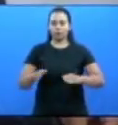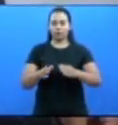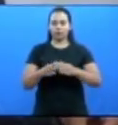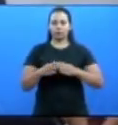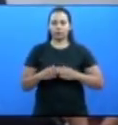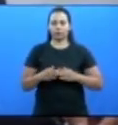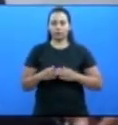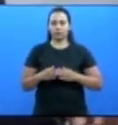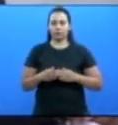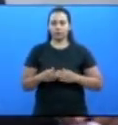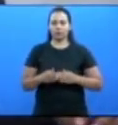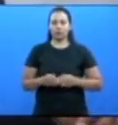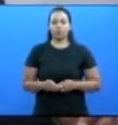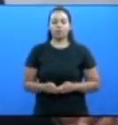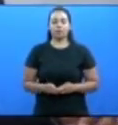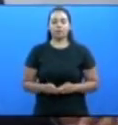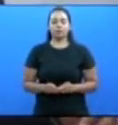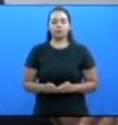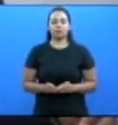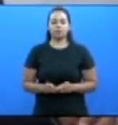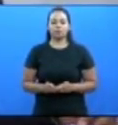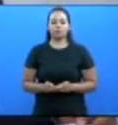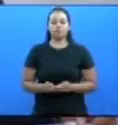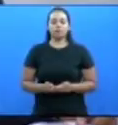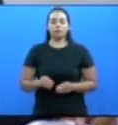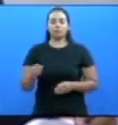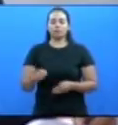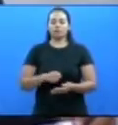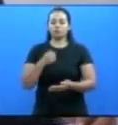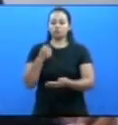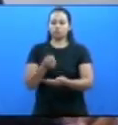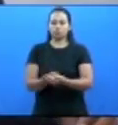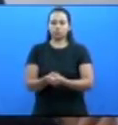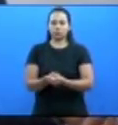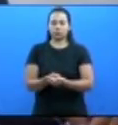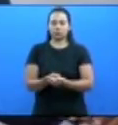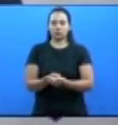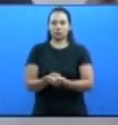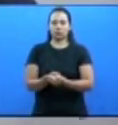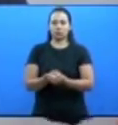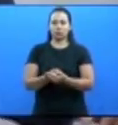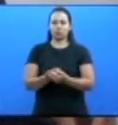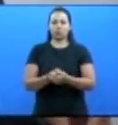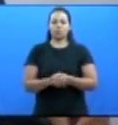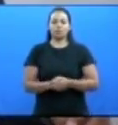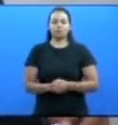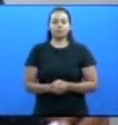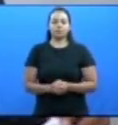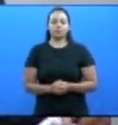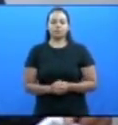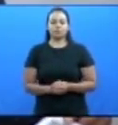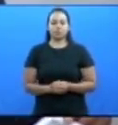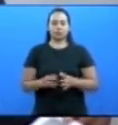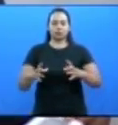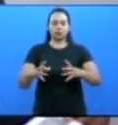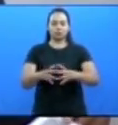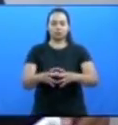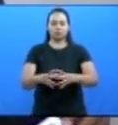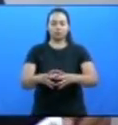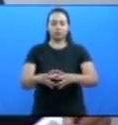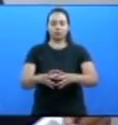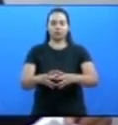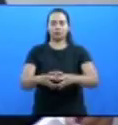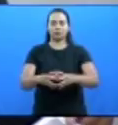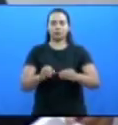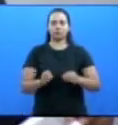dos Conselhos, também uma reivindicação, reforma ou revitalização dos prédios públicos. É uma emenda também que vem da comunidade, que nós representamos aqui